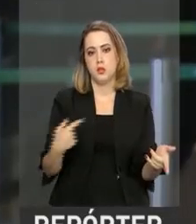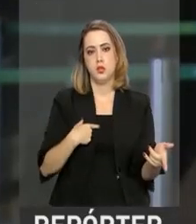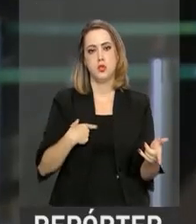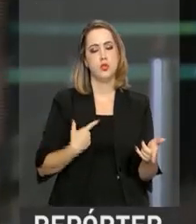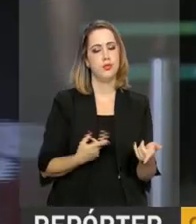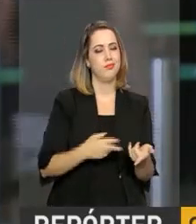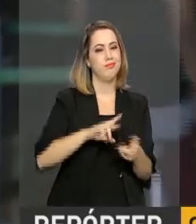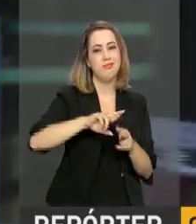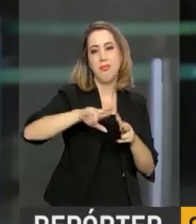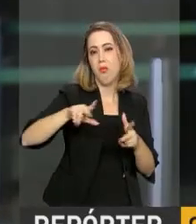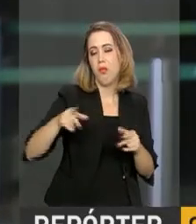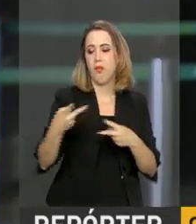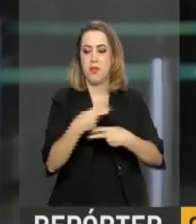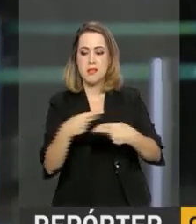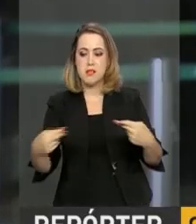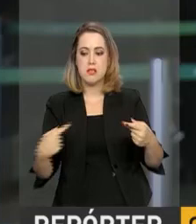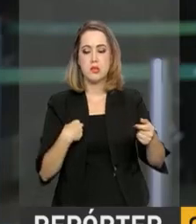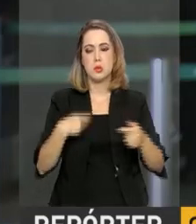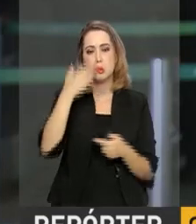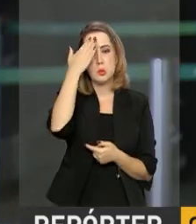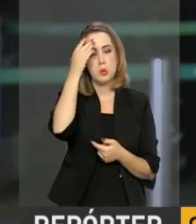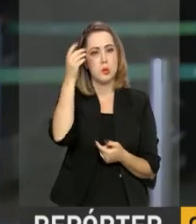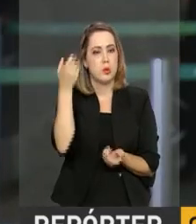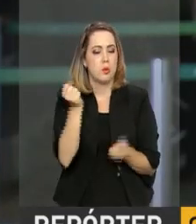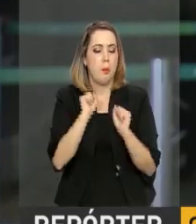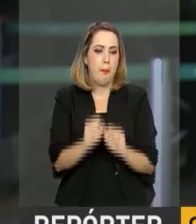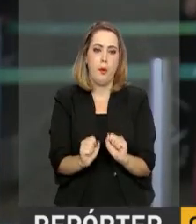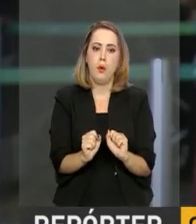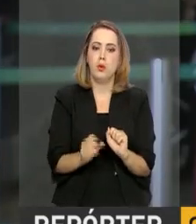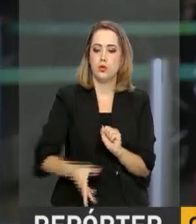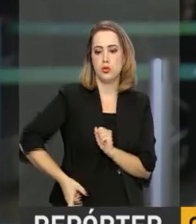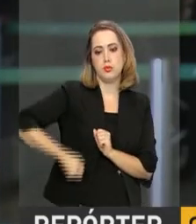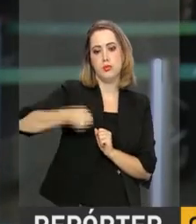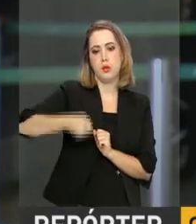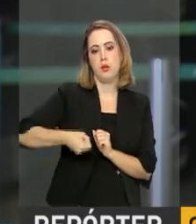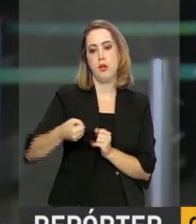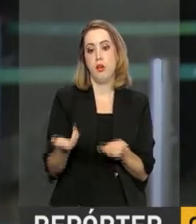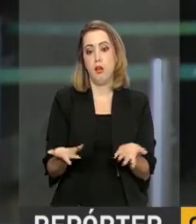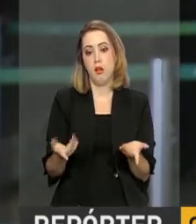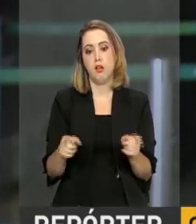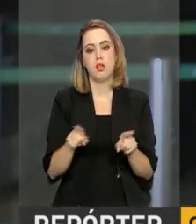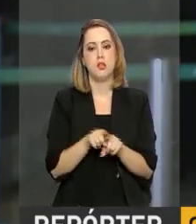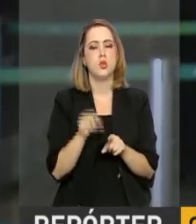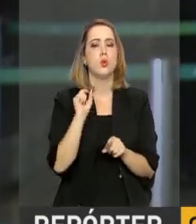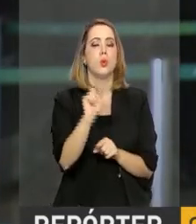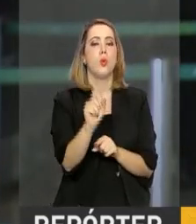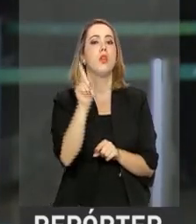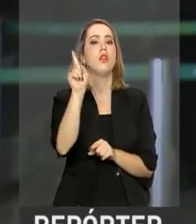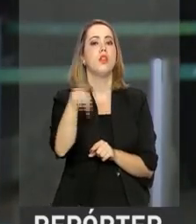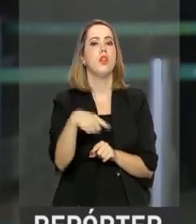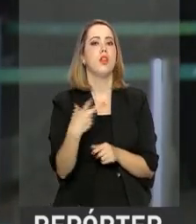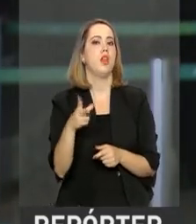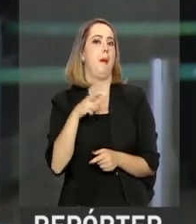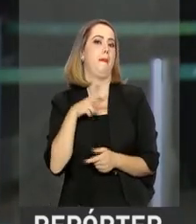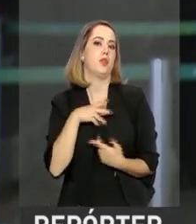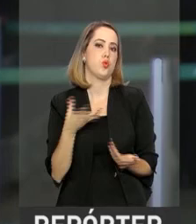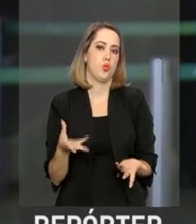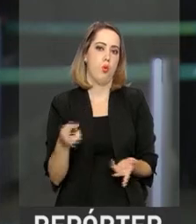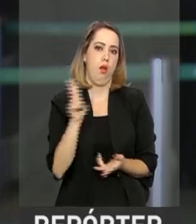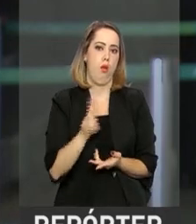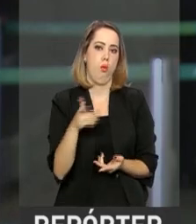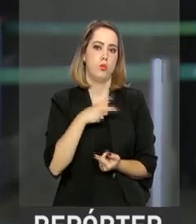luminárias instrumentos musicais podem ser considerados como bagagem o que conta como uso pessoal